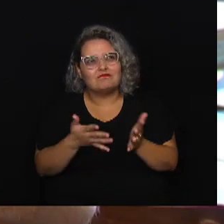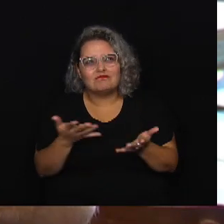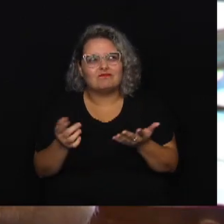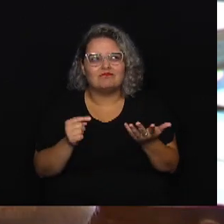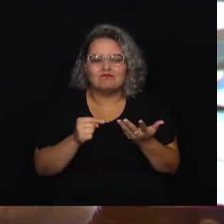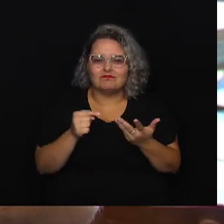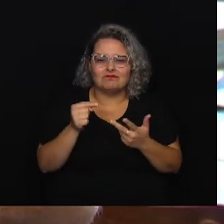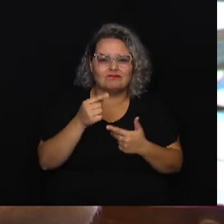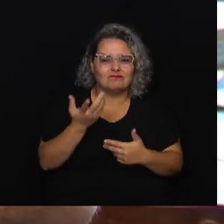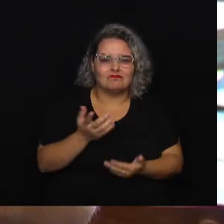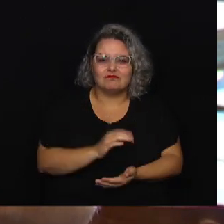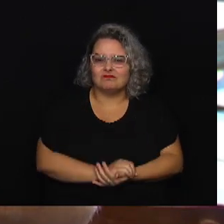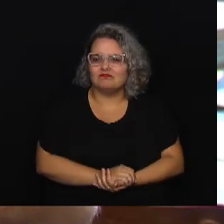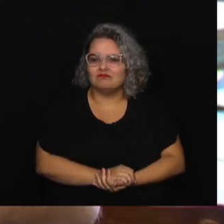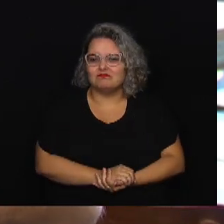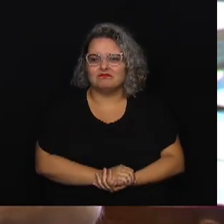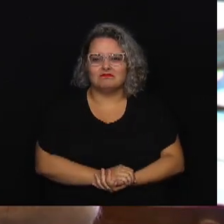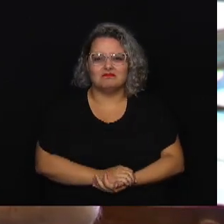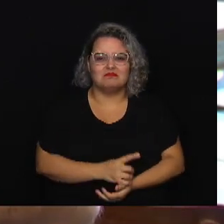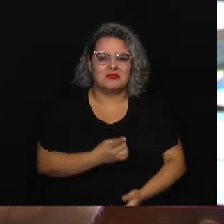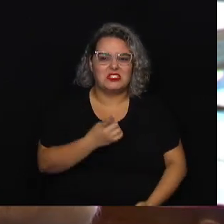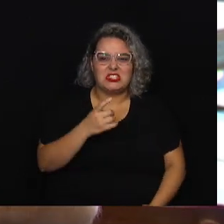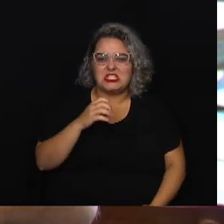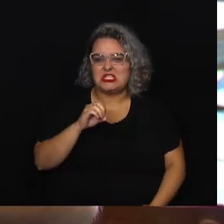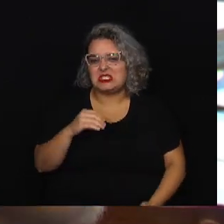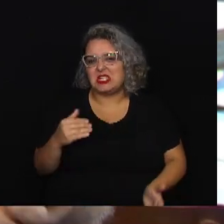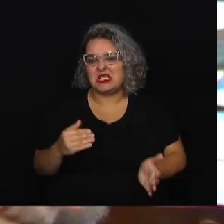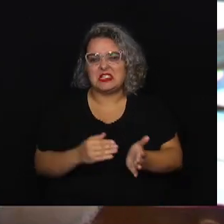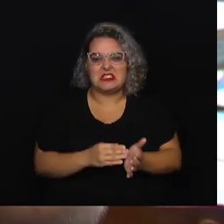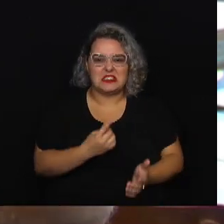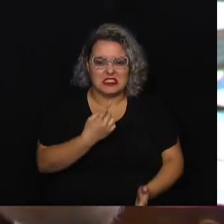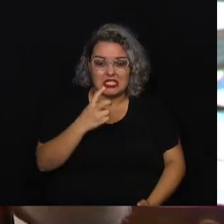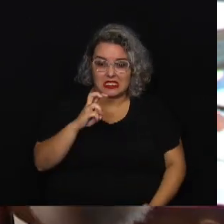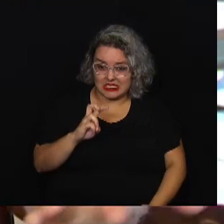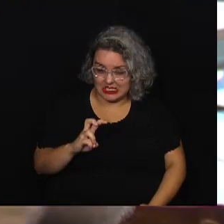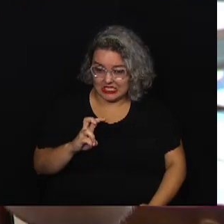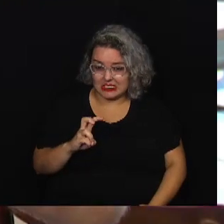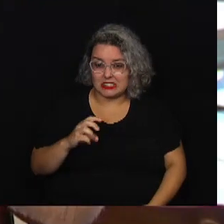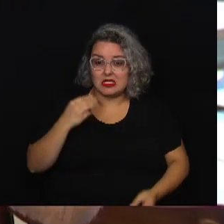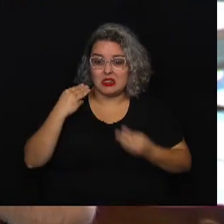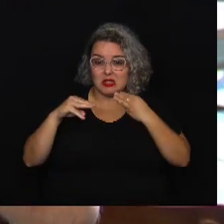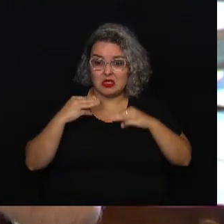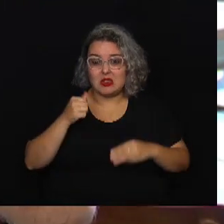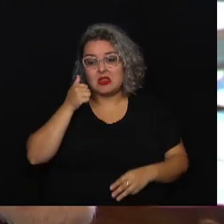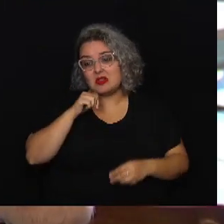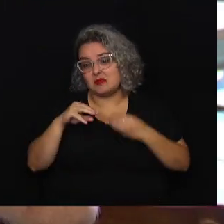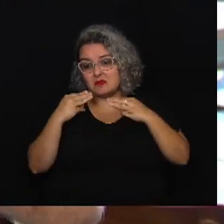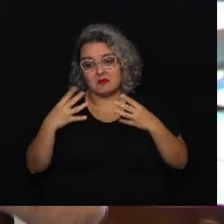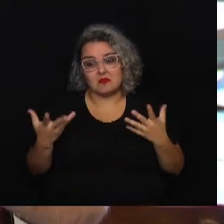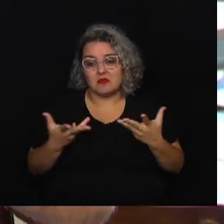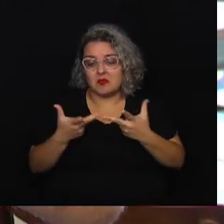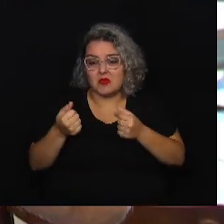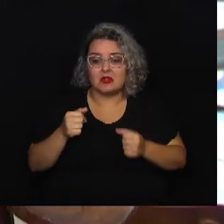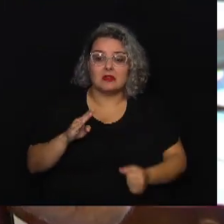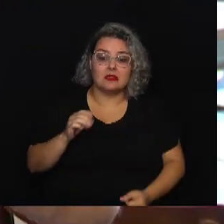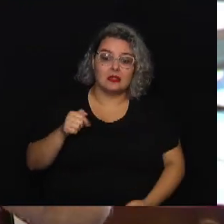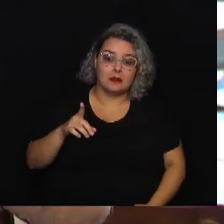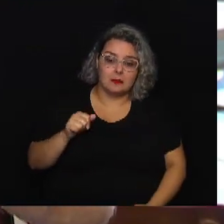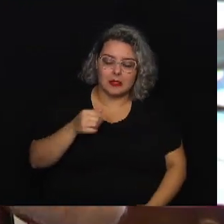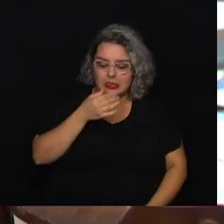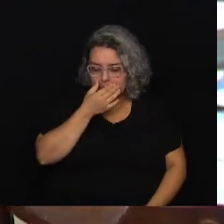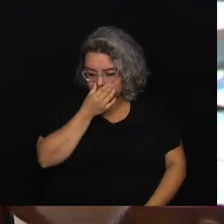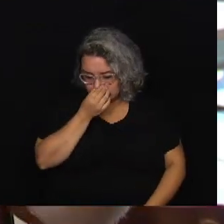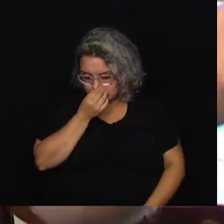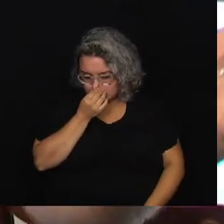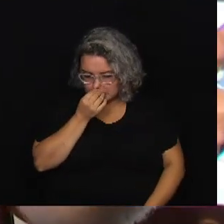aí, de 10 a 15 musicistas e músicos, né, incríveis ali na banda,